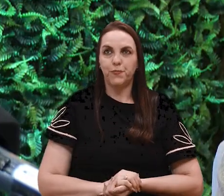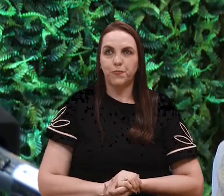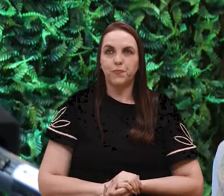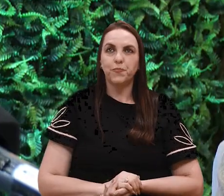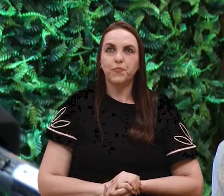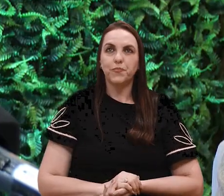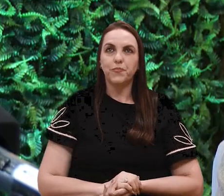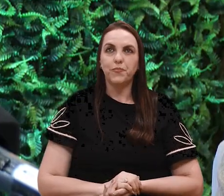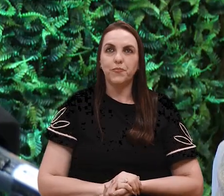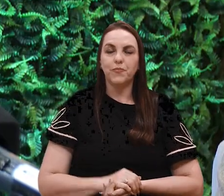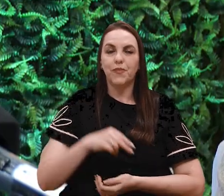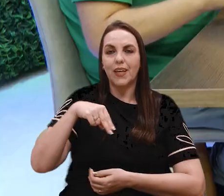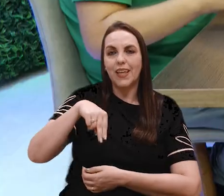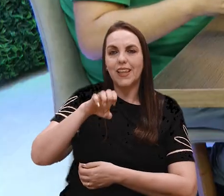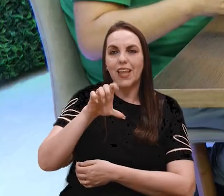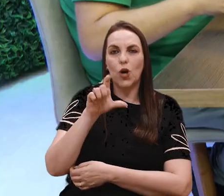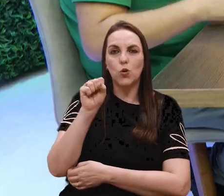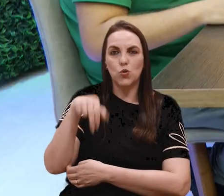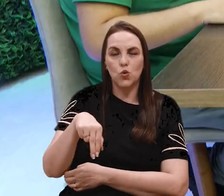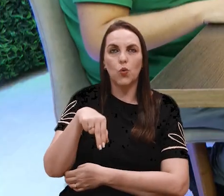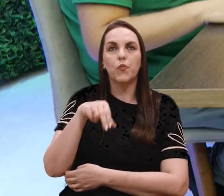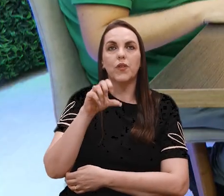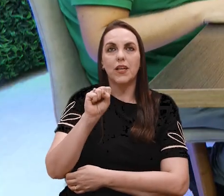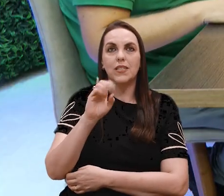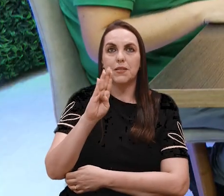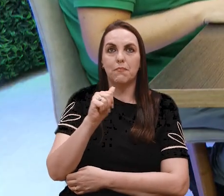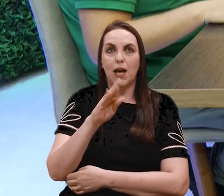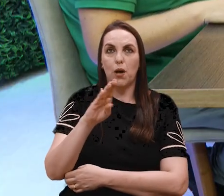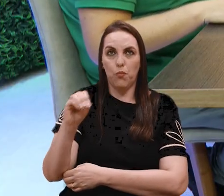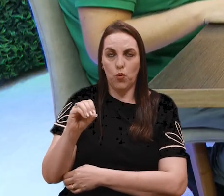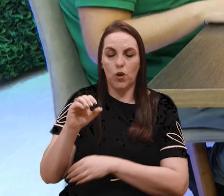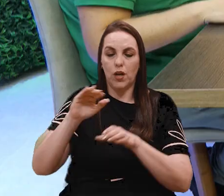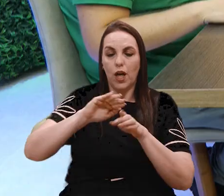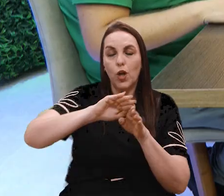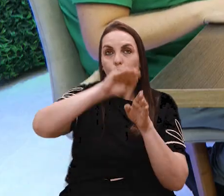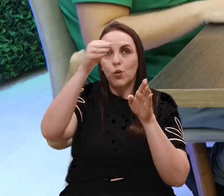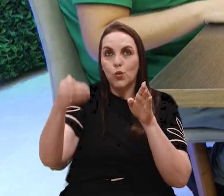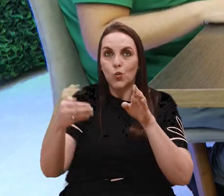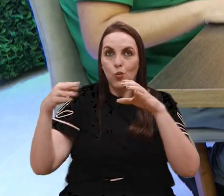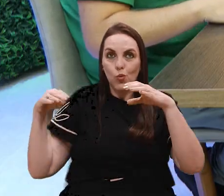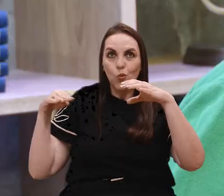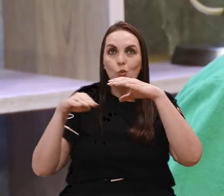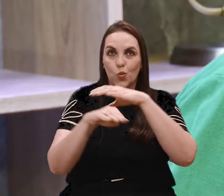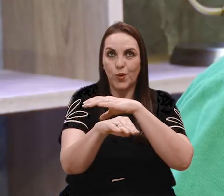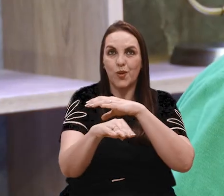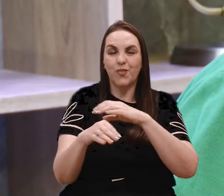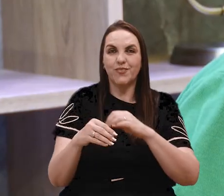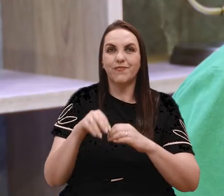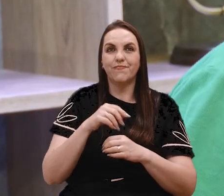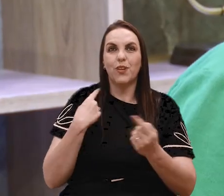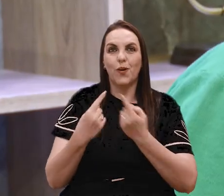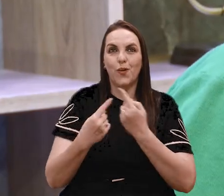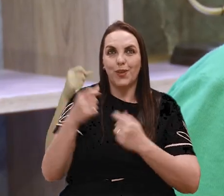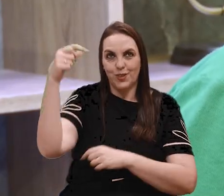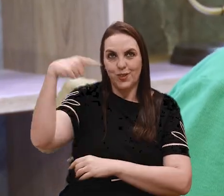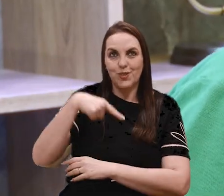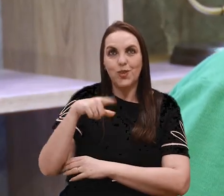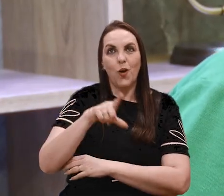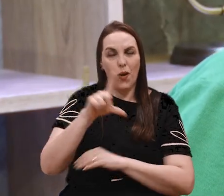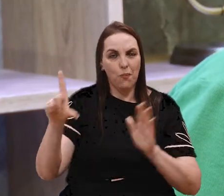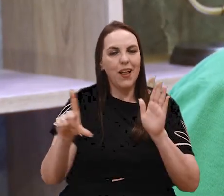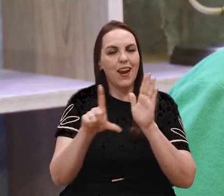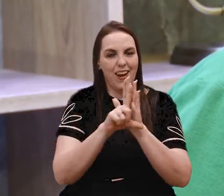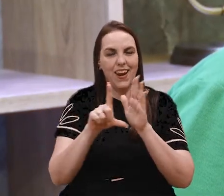que inclusive um dos túneis, né, da Rota do Sol tem uma homenagem lá, é uma lei estadual, deputado. É